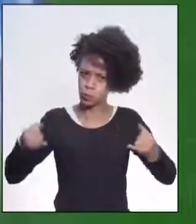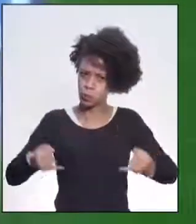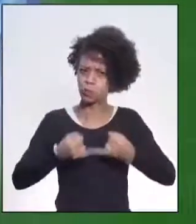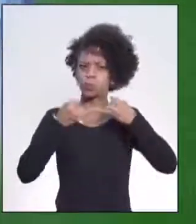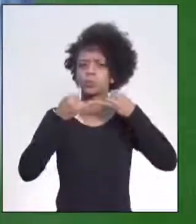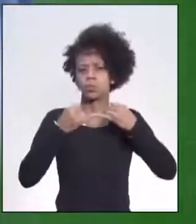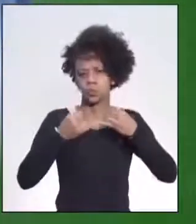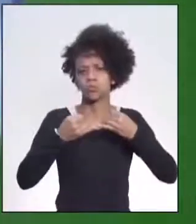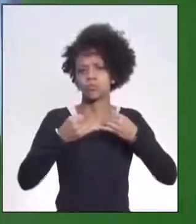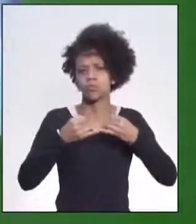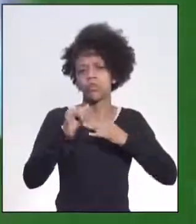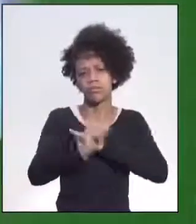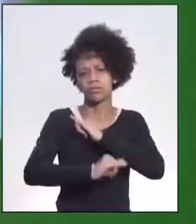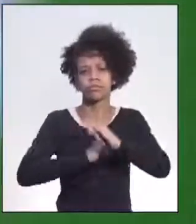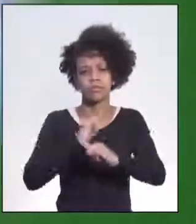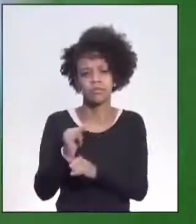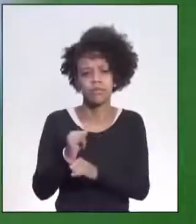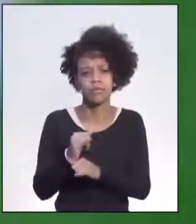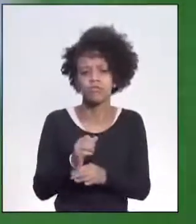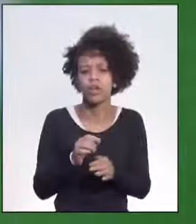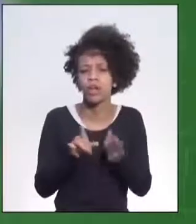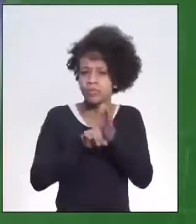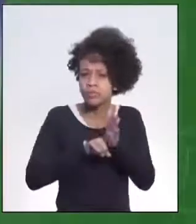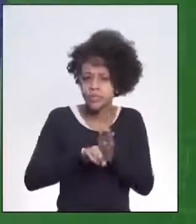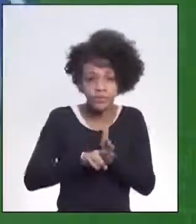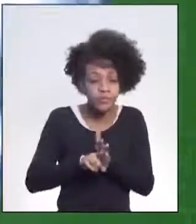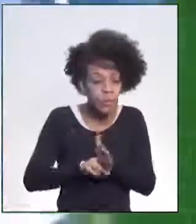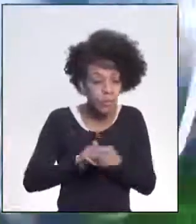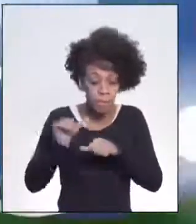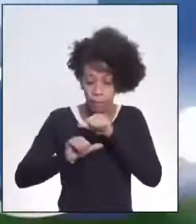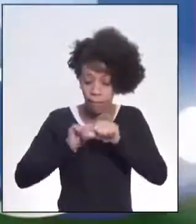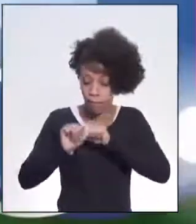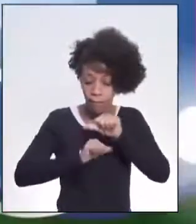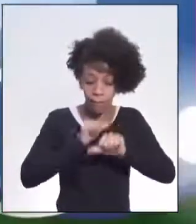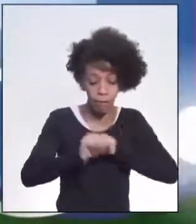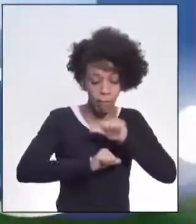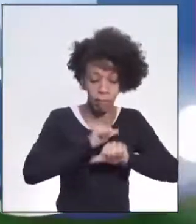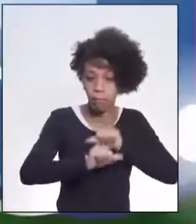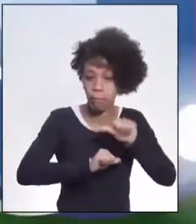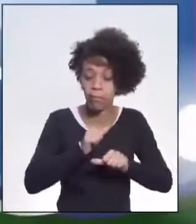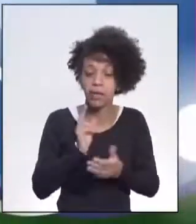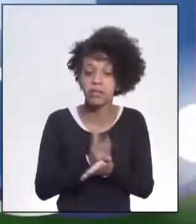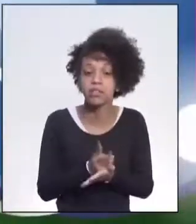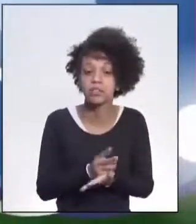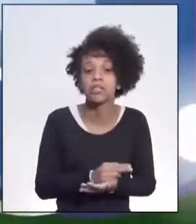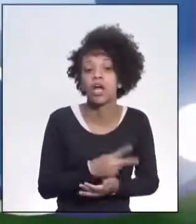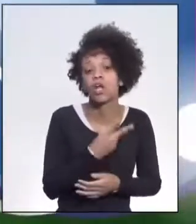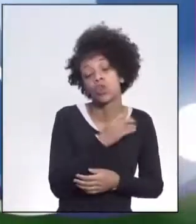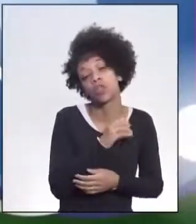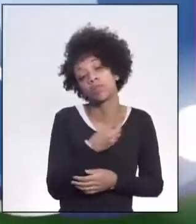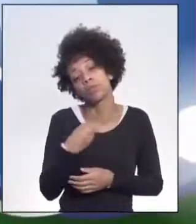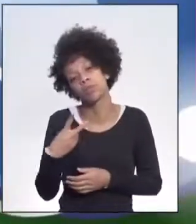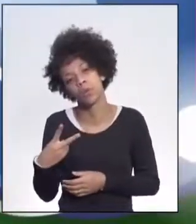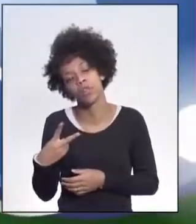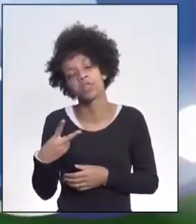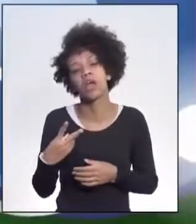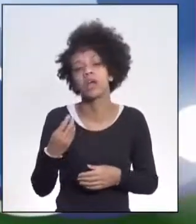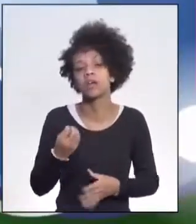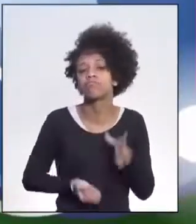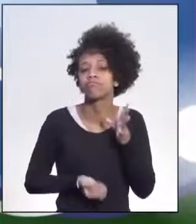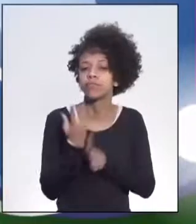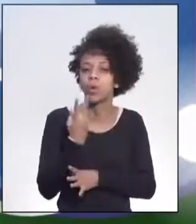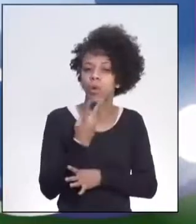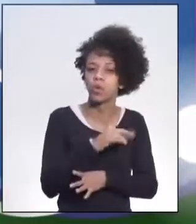pela web, dados são gerados a todo momento em um volume inimaginável. Em 2012, nós criamos